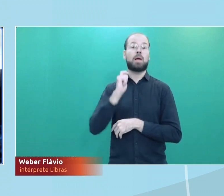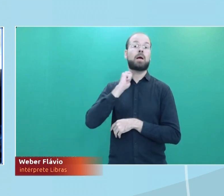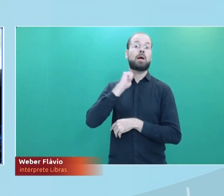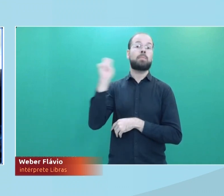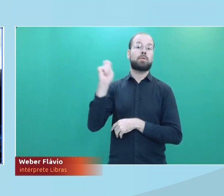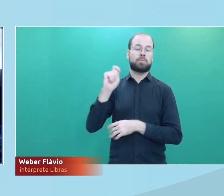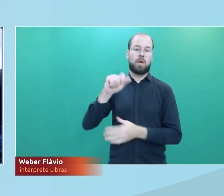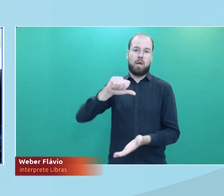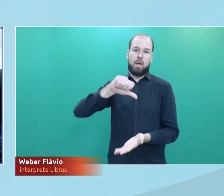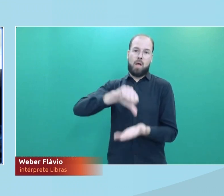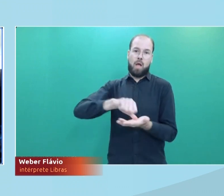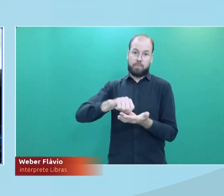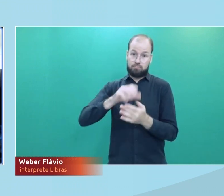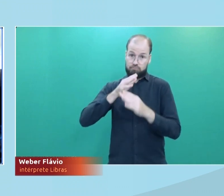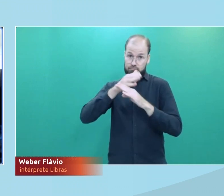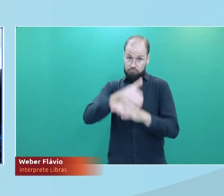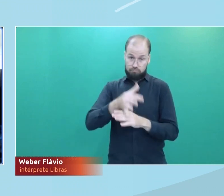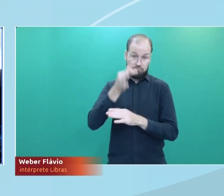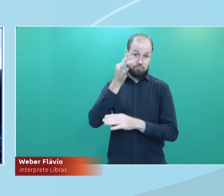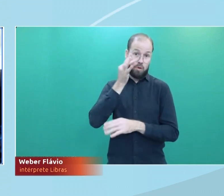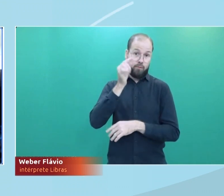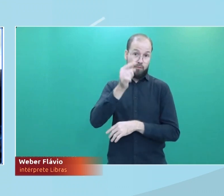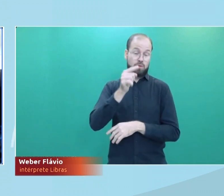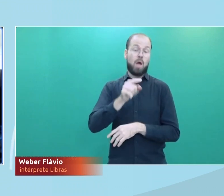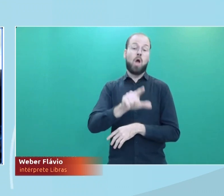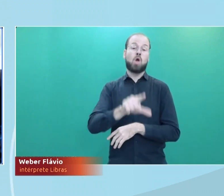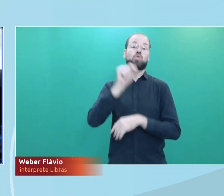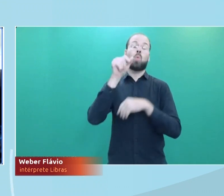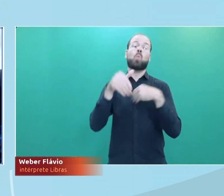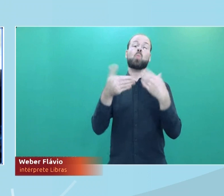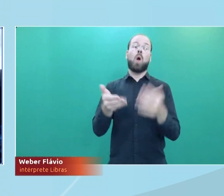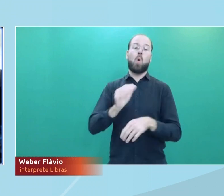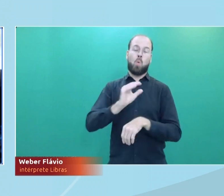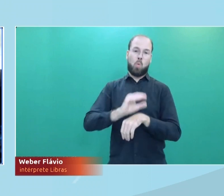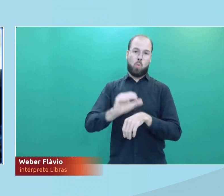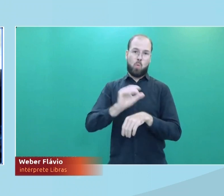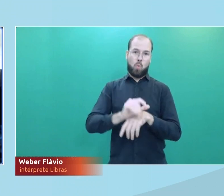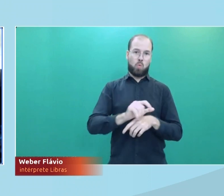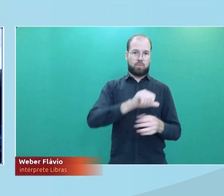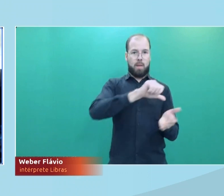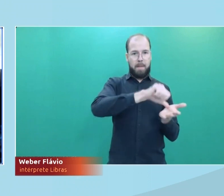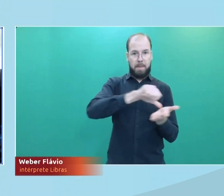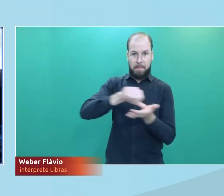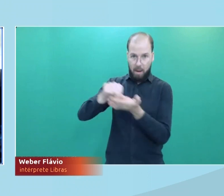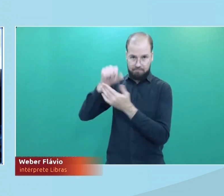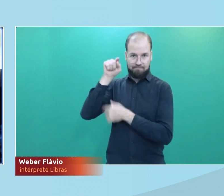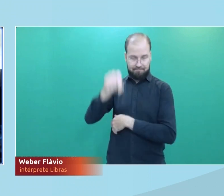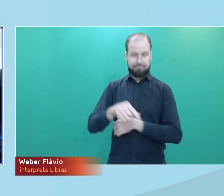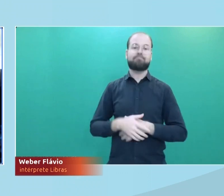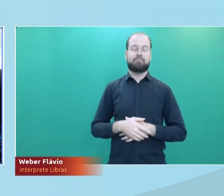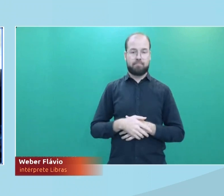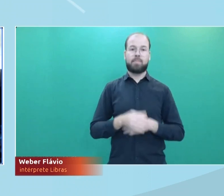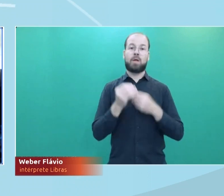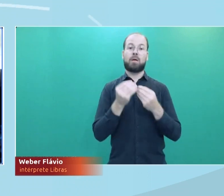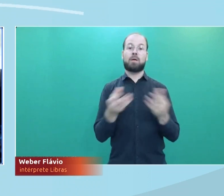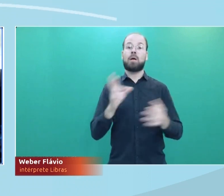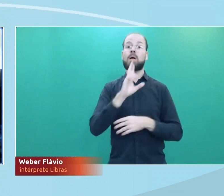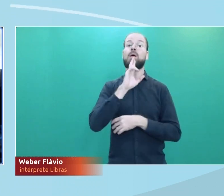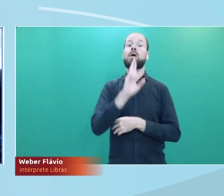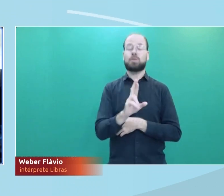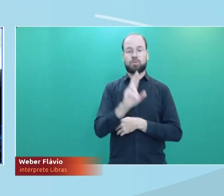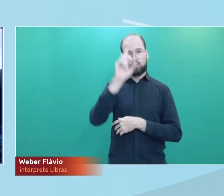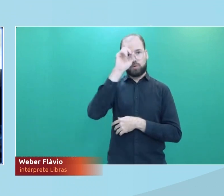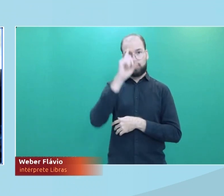que você escolheu, no campus em que o curso que você escolheu é ofertado. O resultado do vestibular será divulgado no dia 24 de